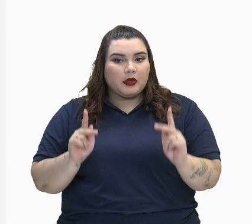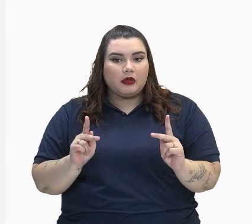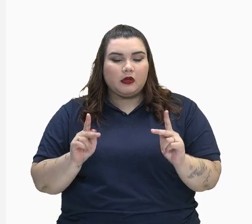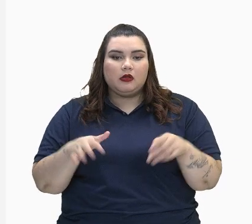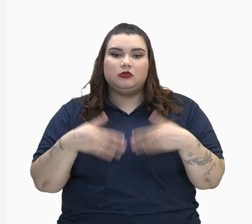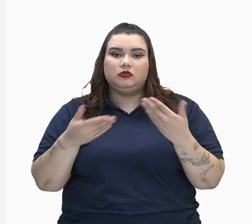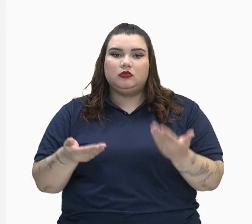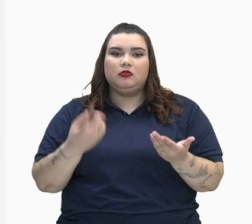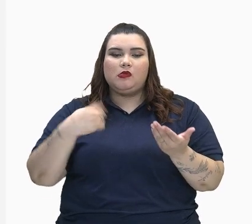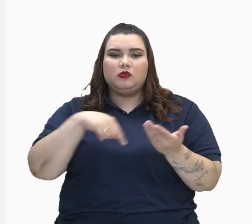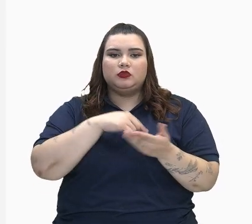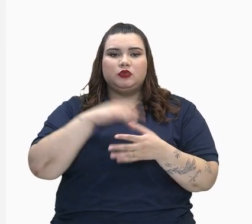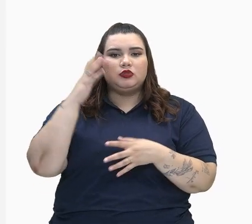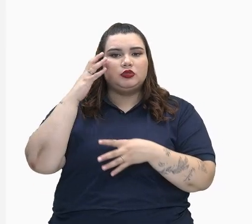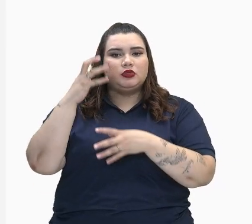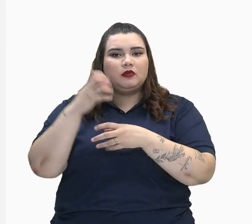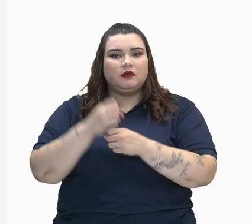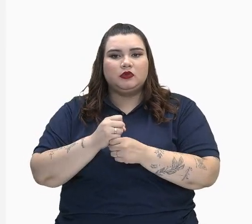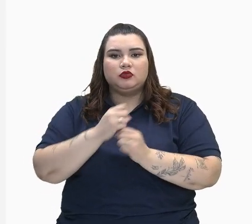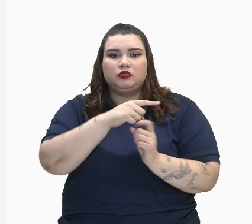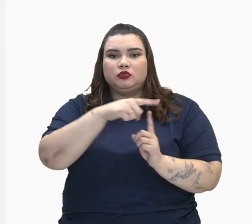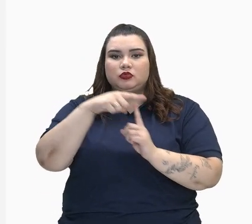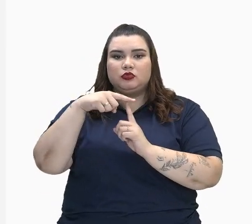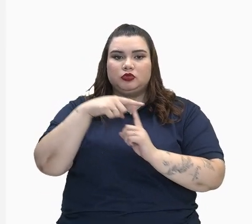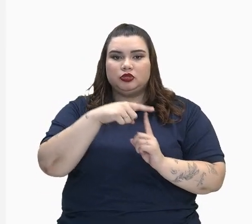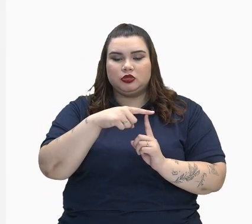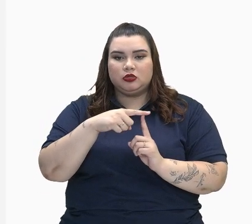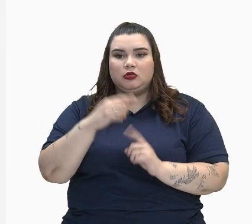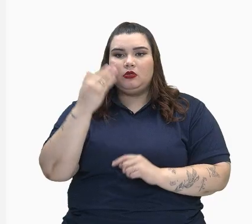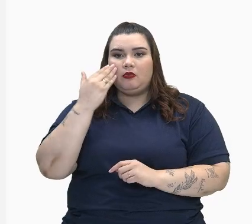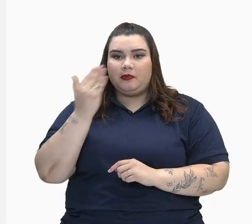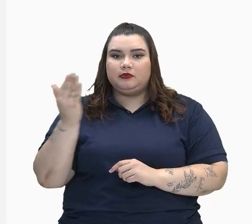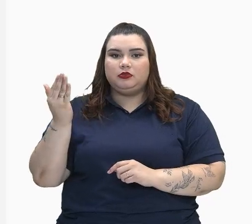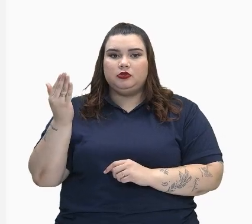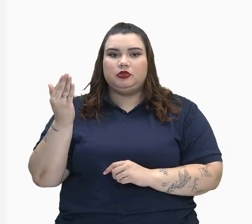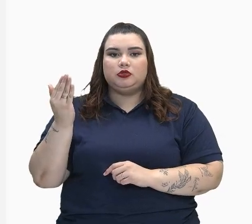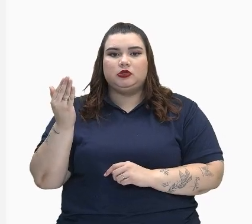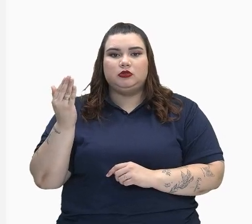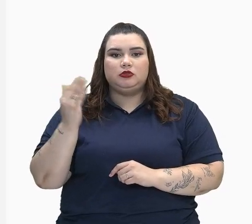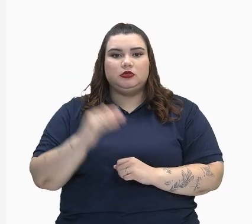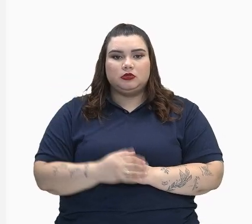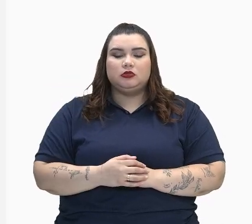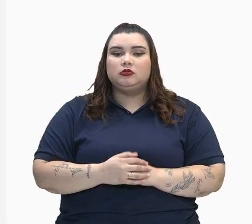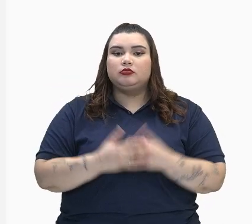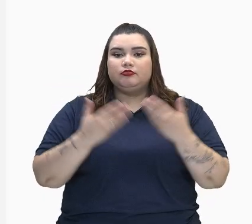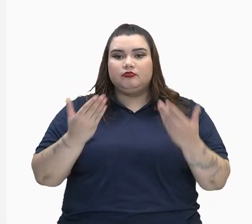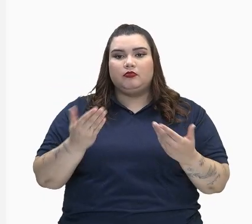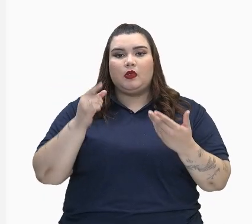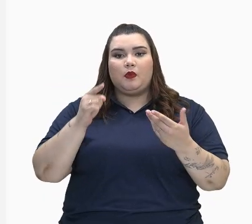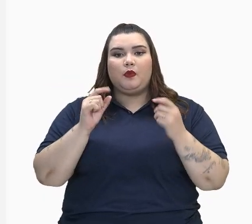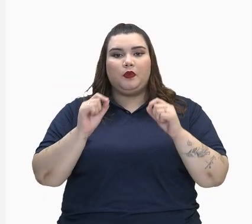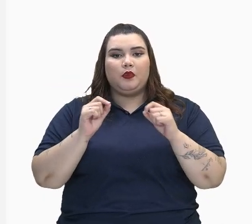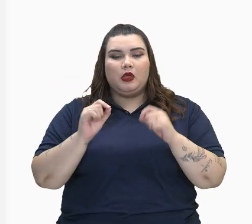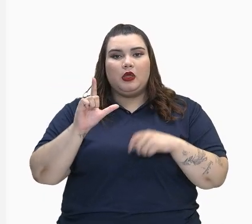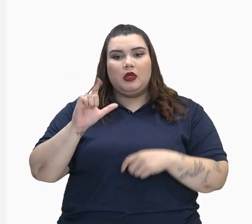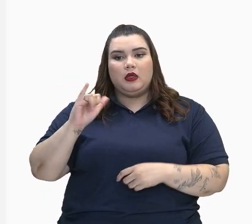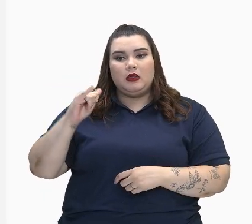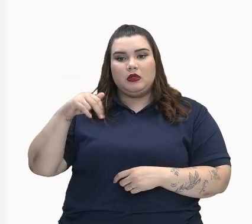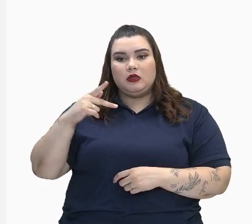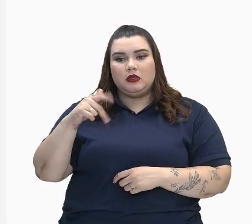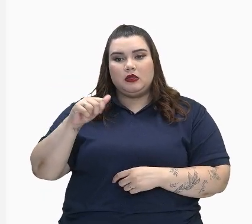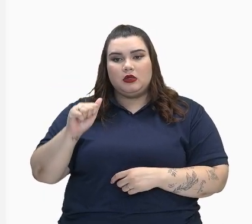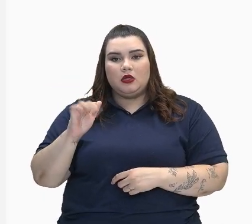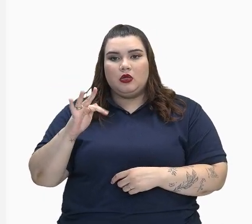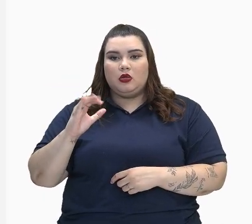aí nós vamos relembrando as linhas e suas formas, que é o resultado do contorno fechado. Mais